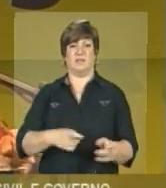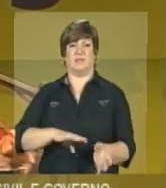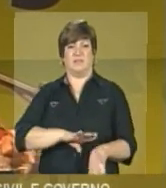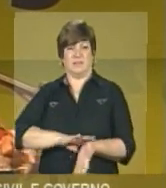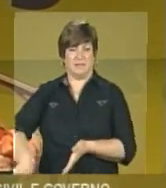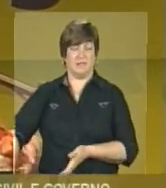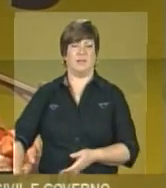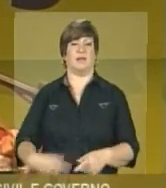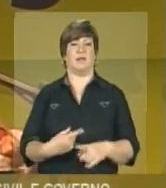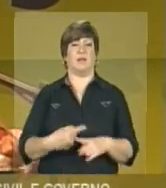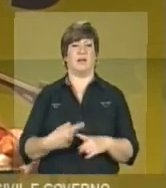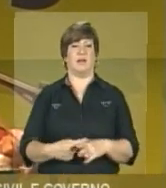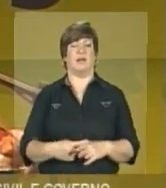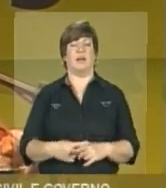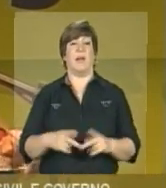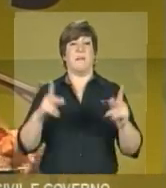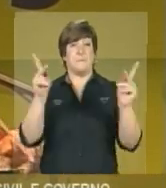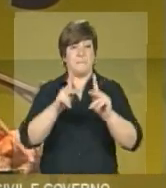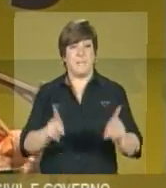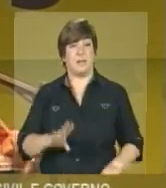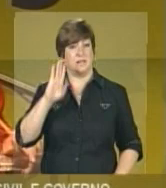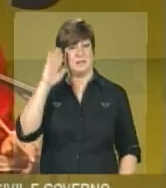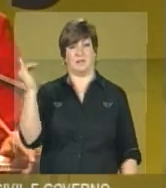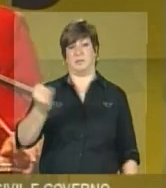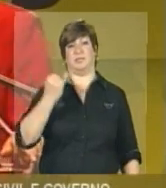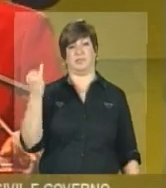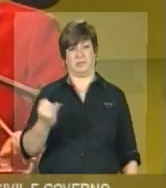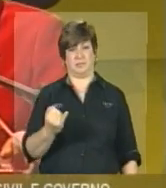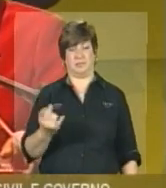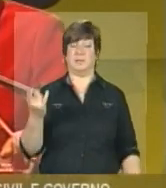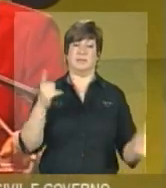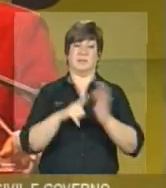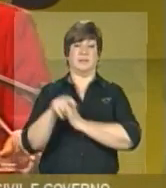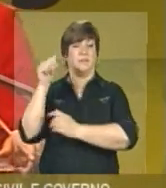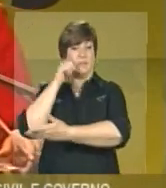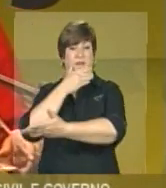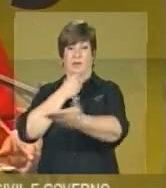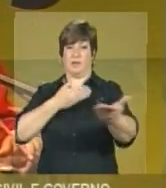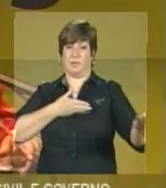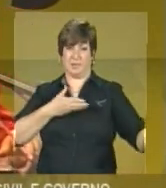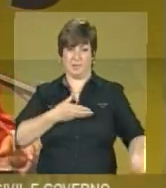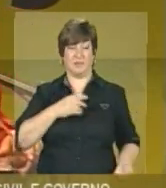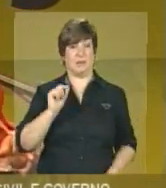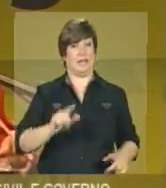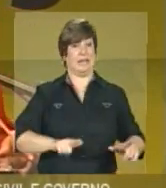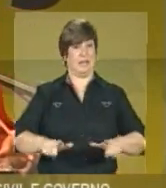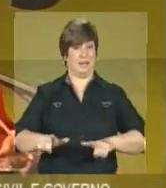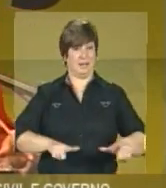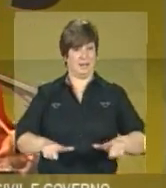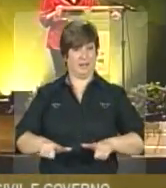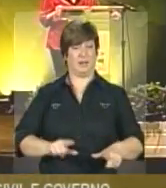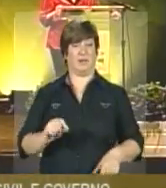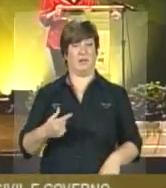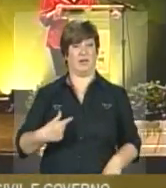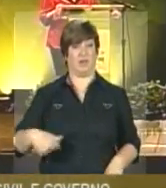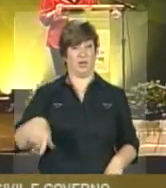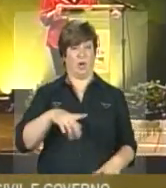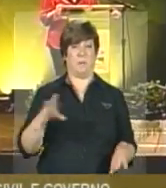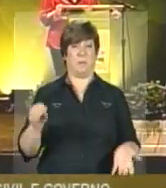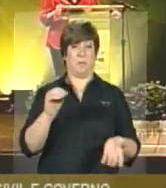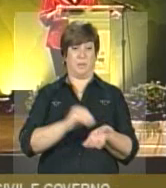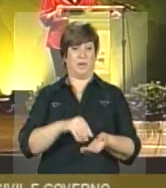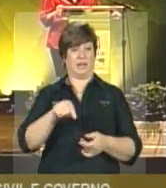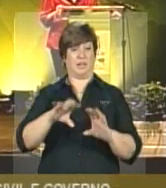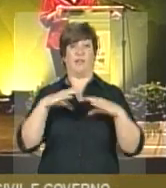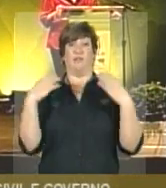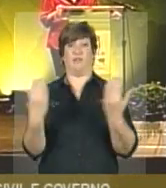as ameaças à paz mundial. Companheiras e companheiros, a tarefa que nos impõe este